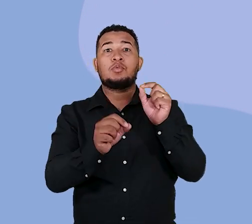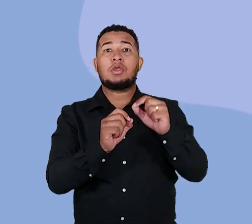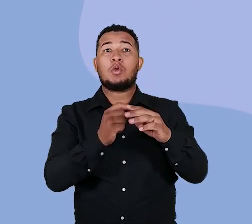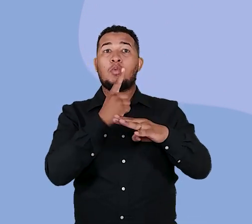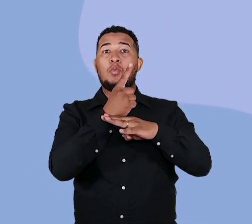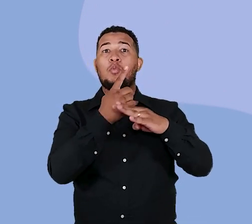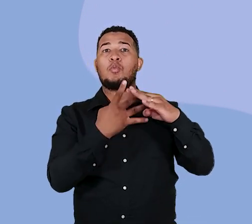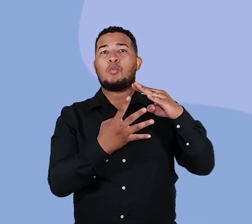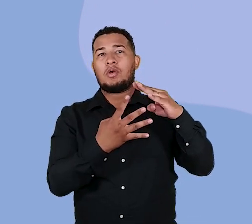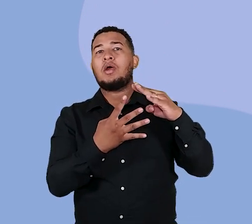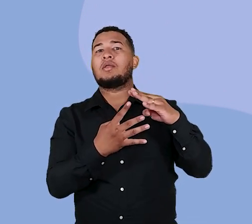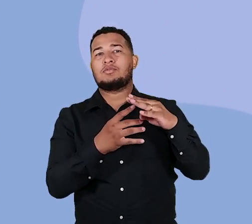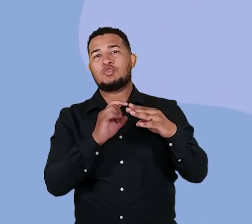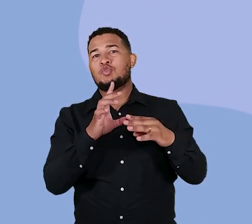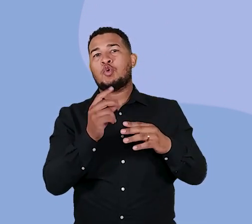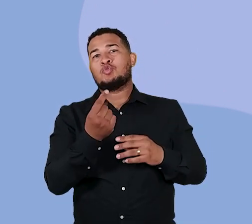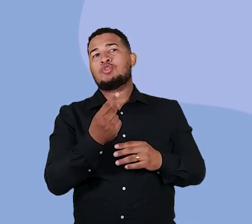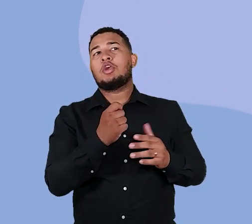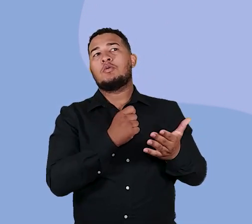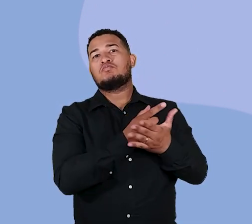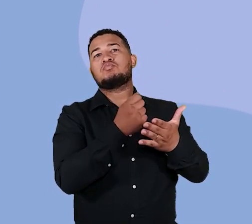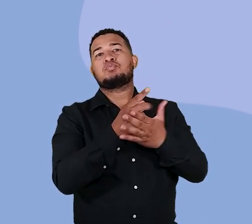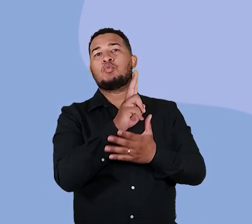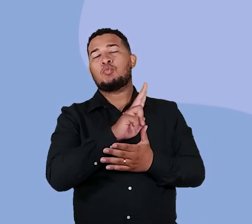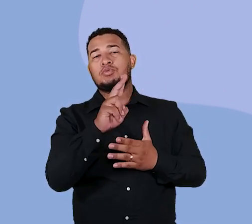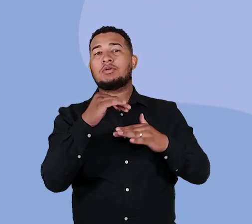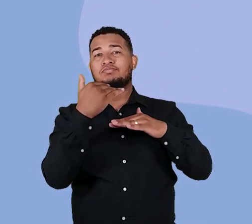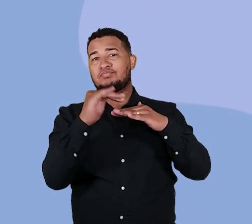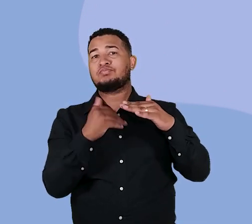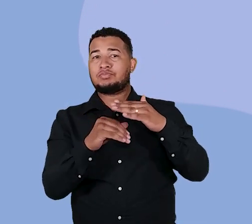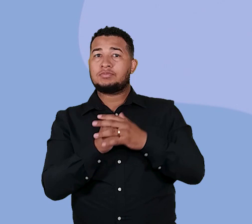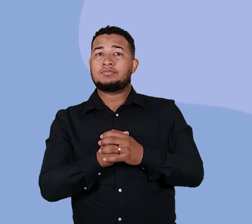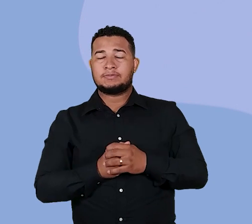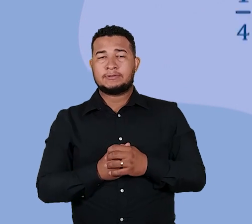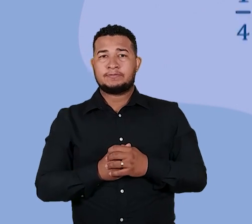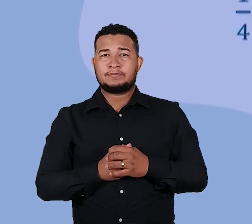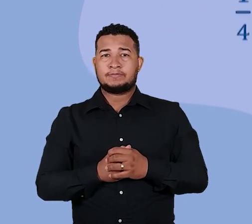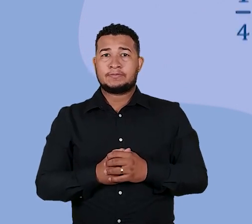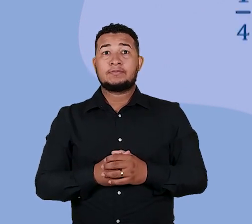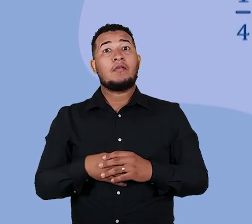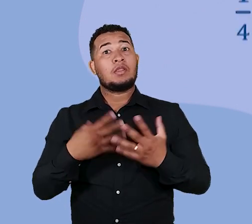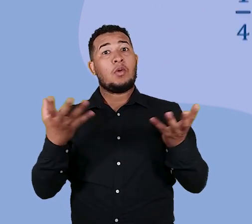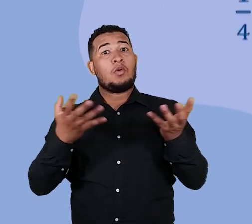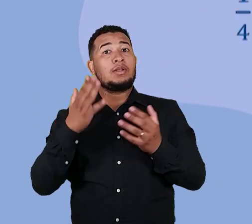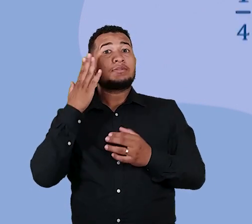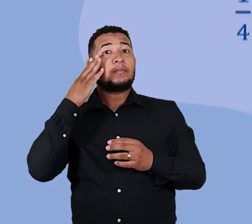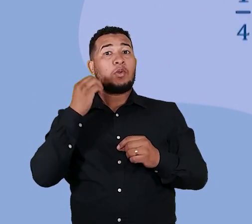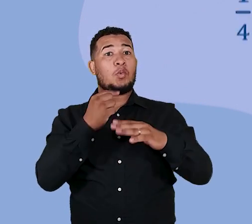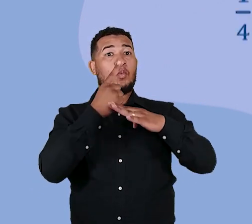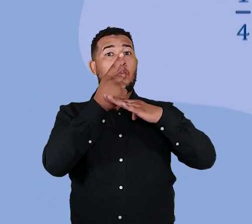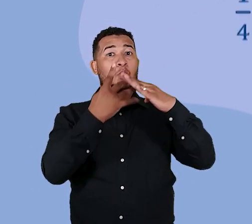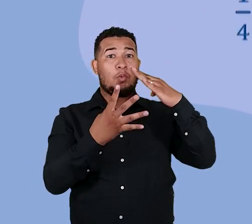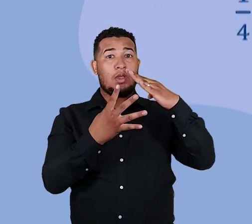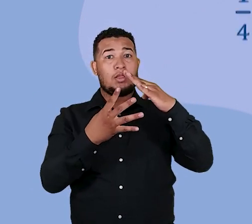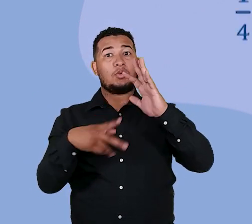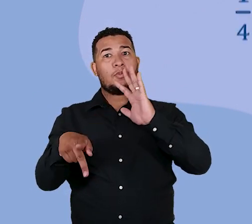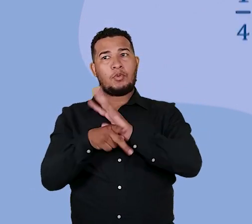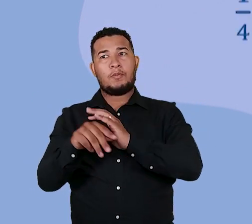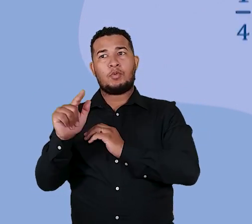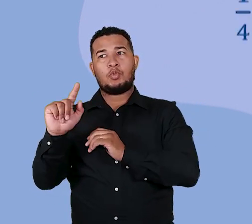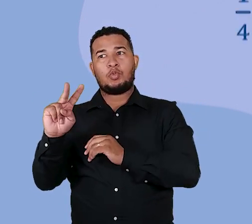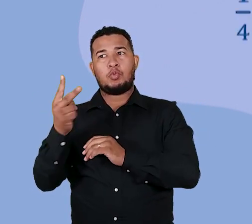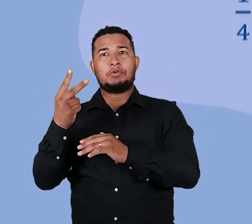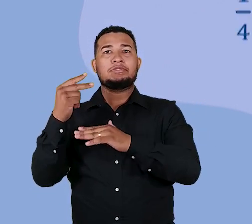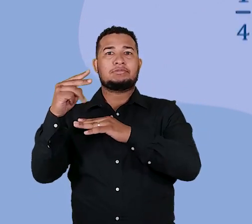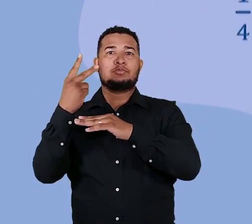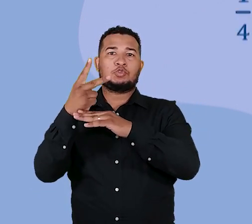apenas 1/4 do que iria usar. Que fração do litro de leite Eduardo usou, hein? Temos então 1/4 de 2/3.